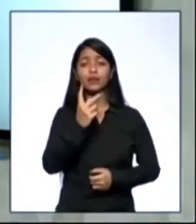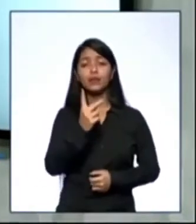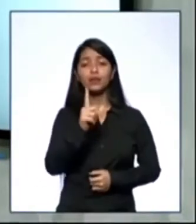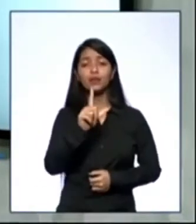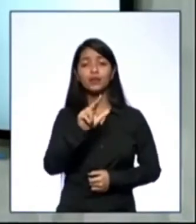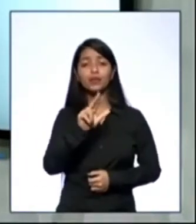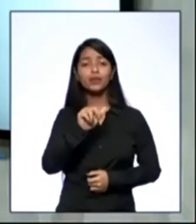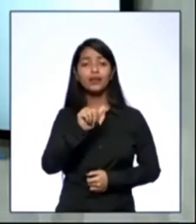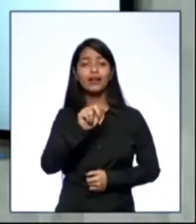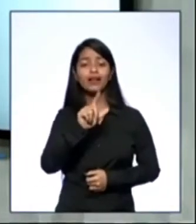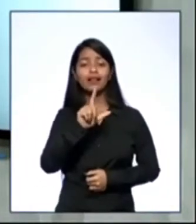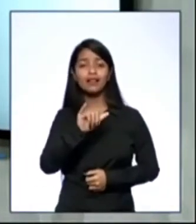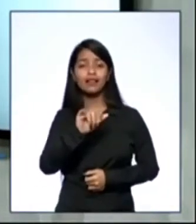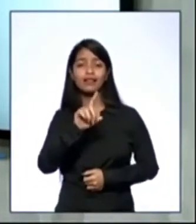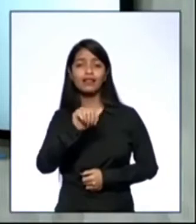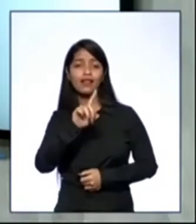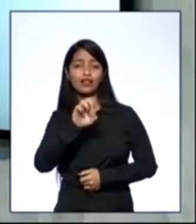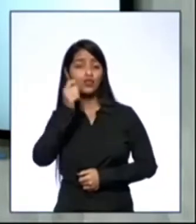Pluralidade cultural,